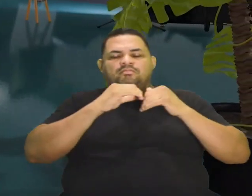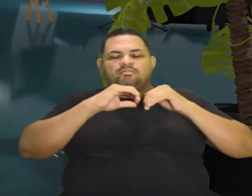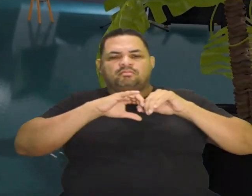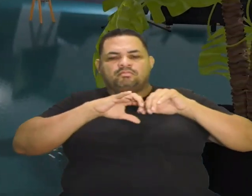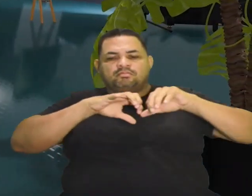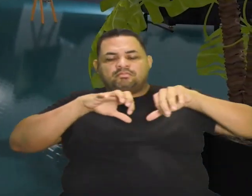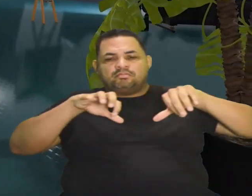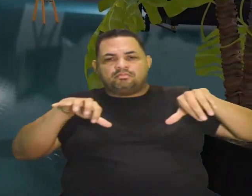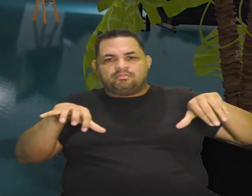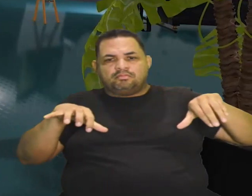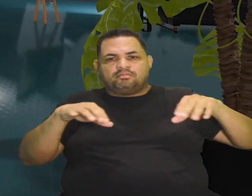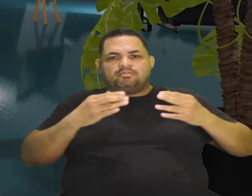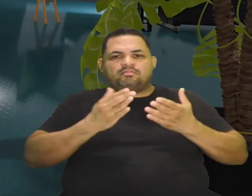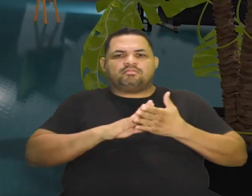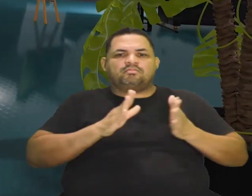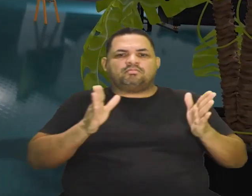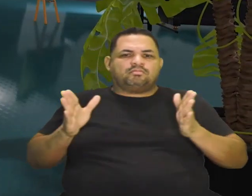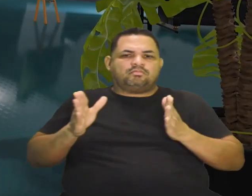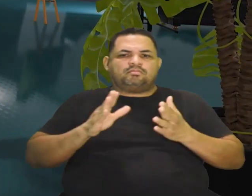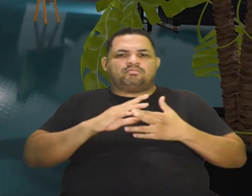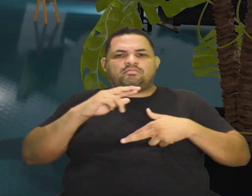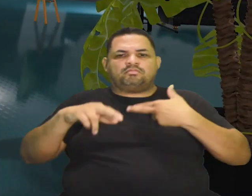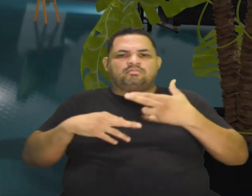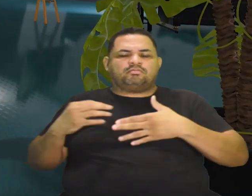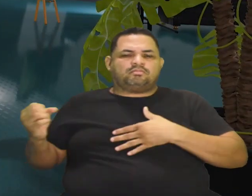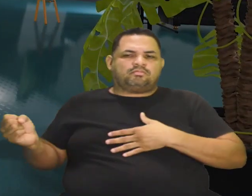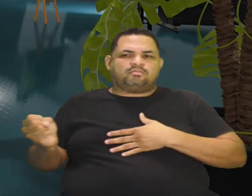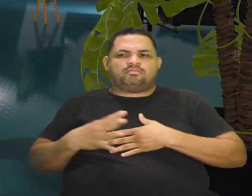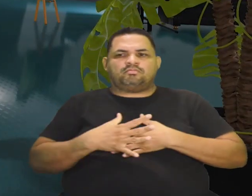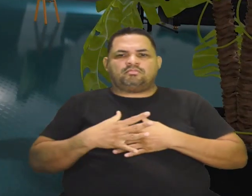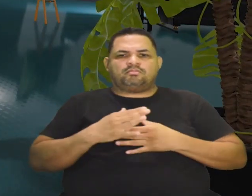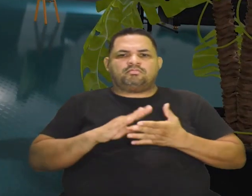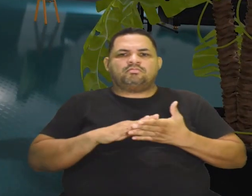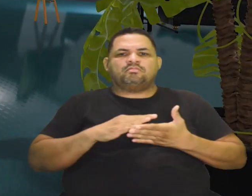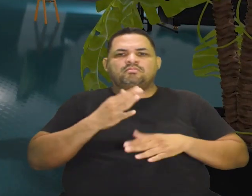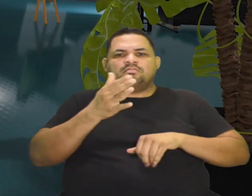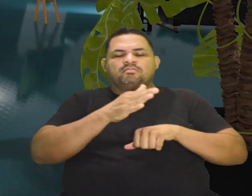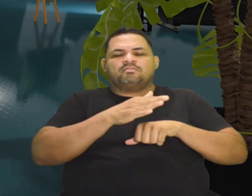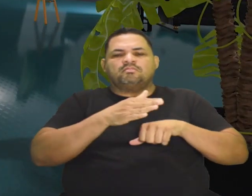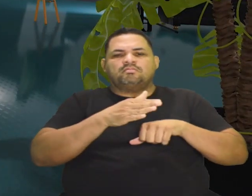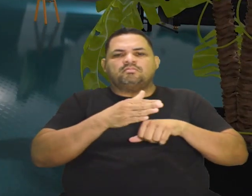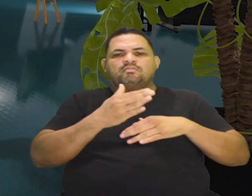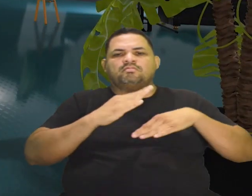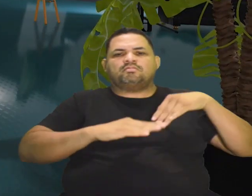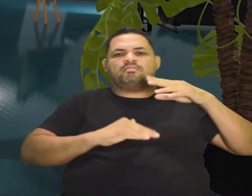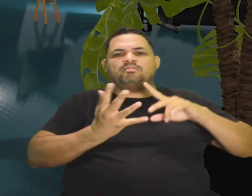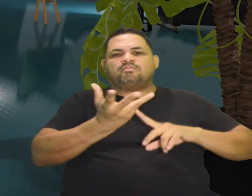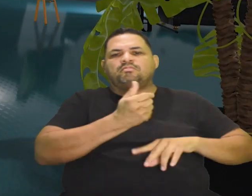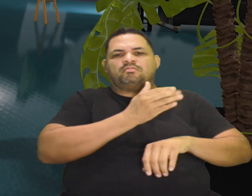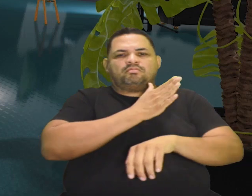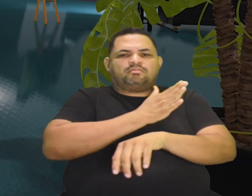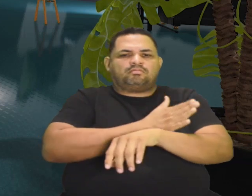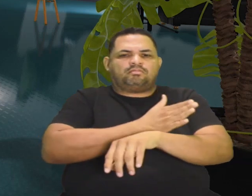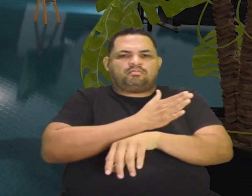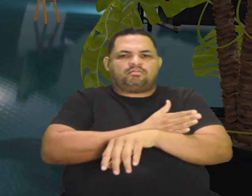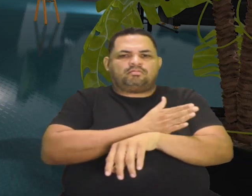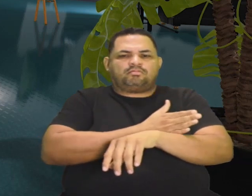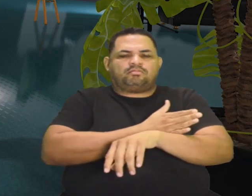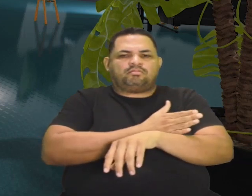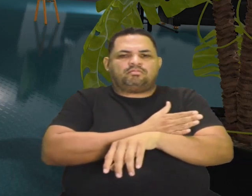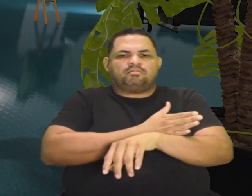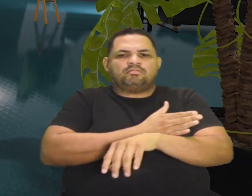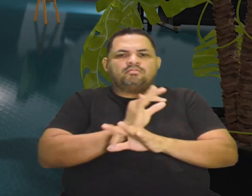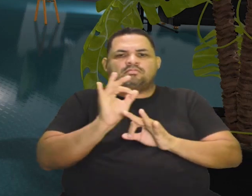artistas, né, nesse período renascentista com os artistas medieval, né? Só pela